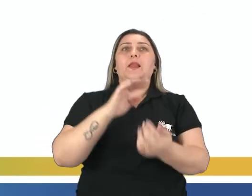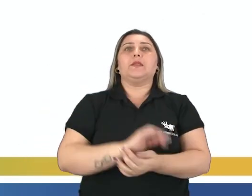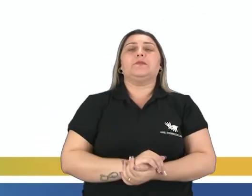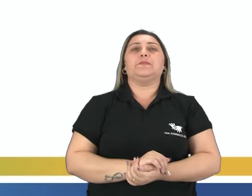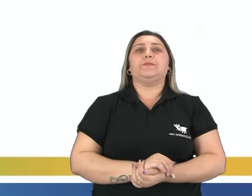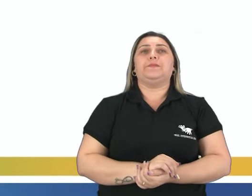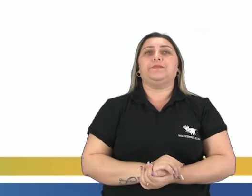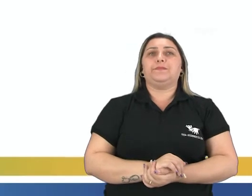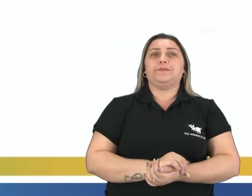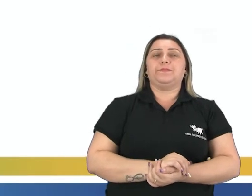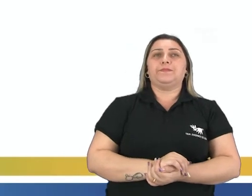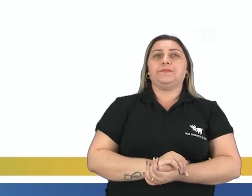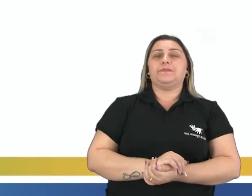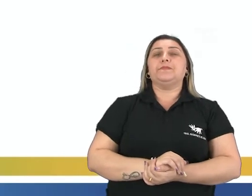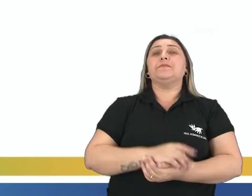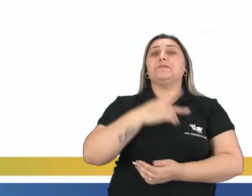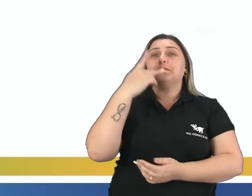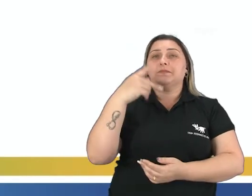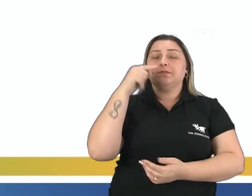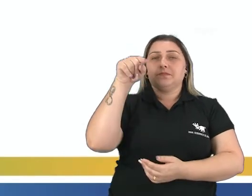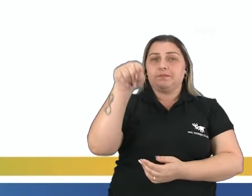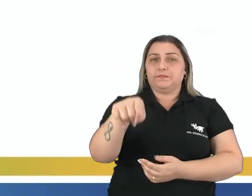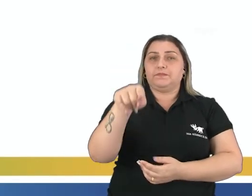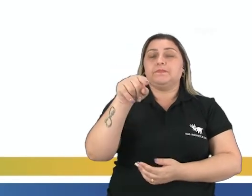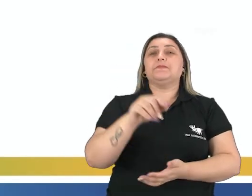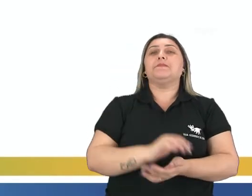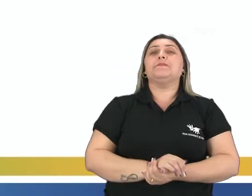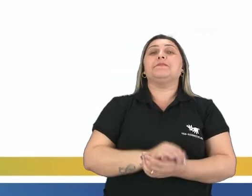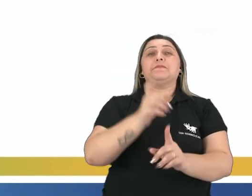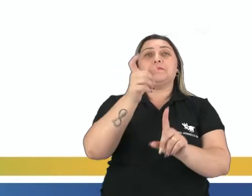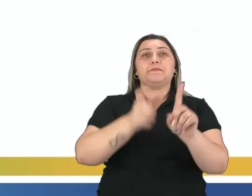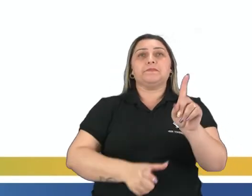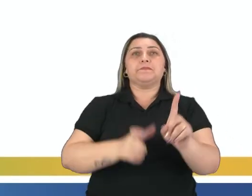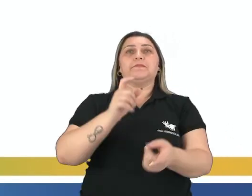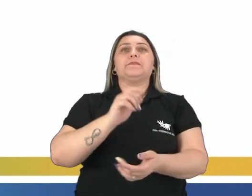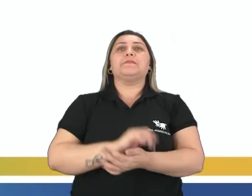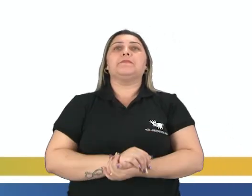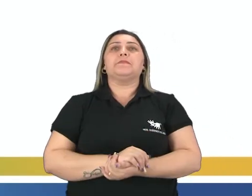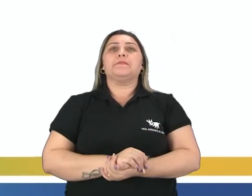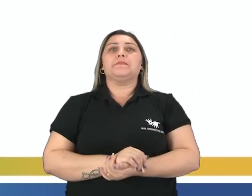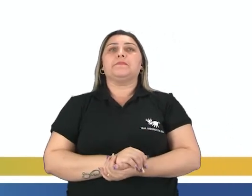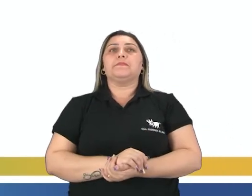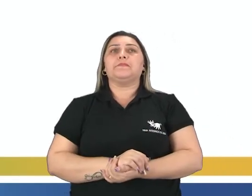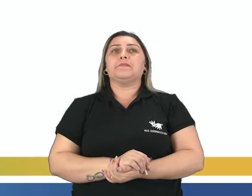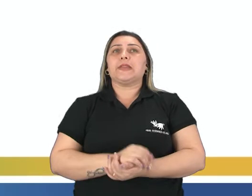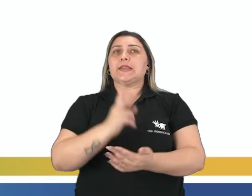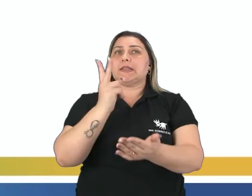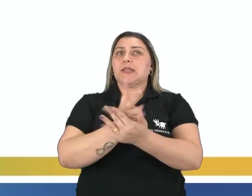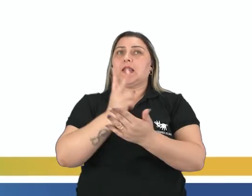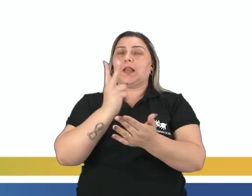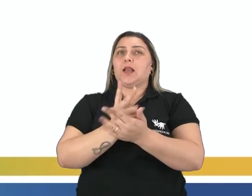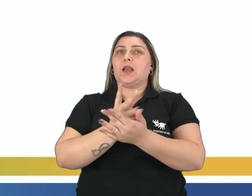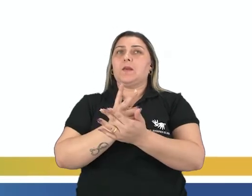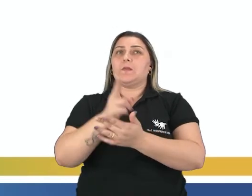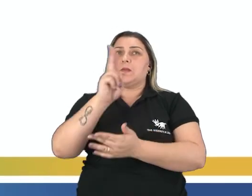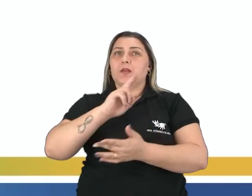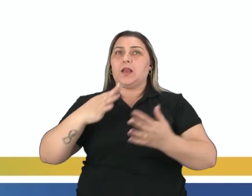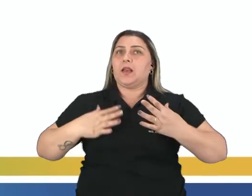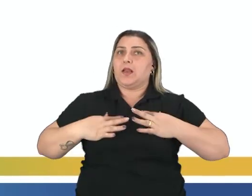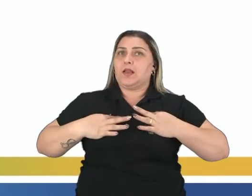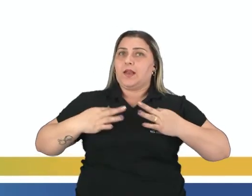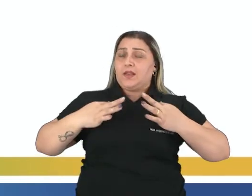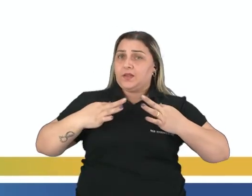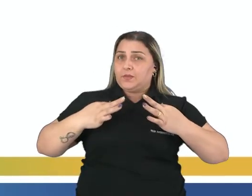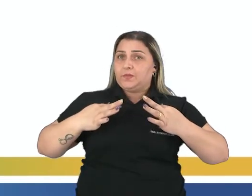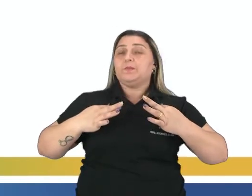né, um pouquinho mais para falar para vocês aqui sobre esses personagens, tá? Eram sempre caricaturados,